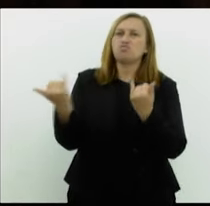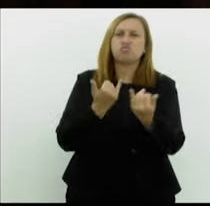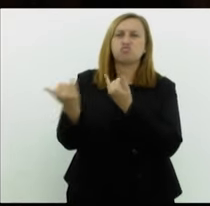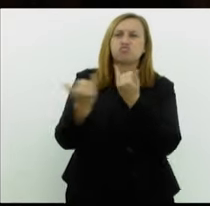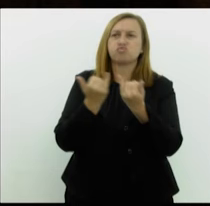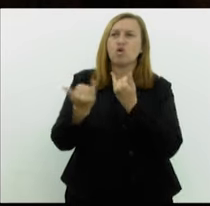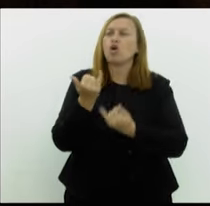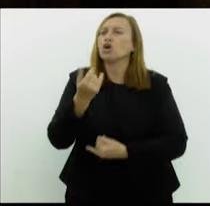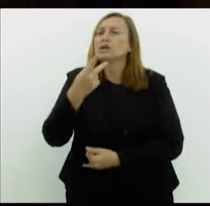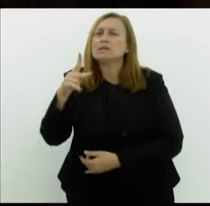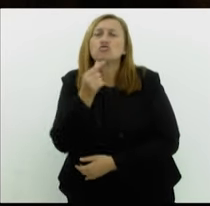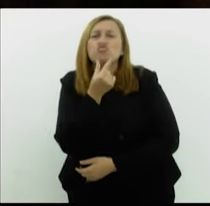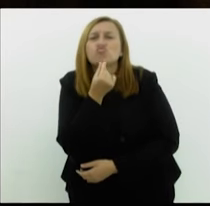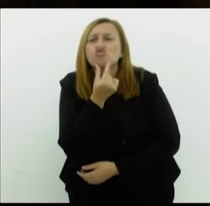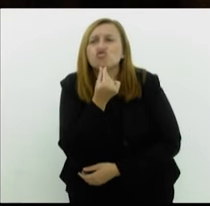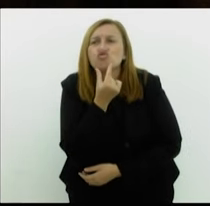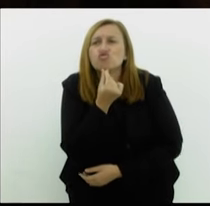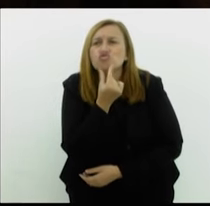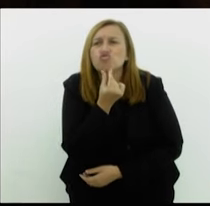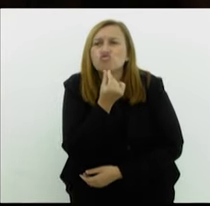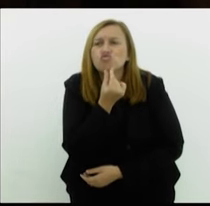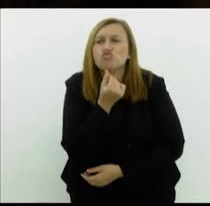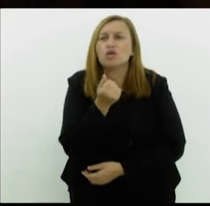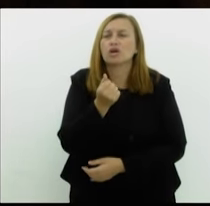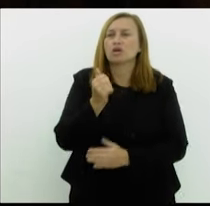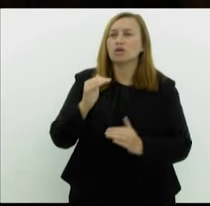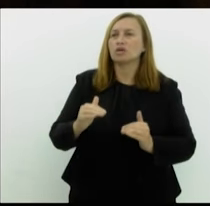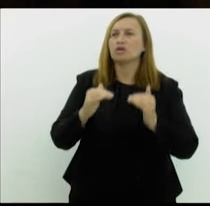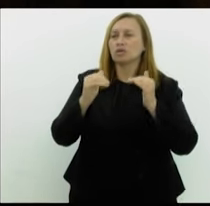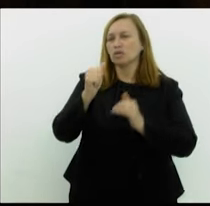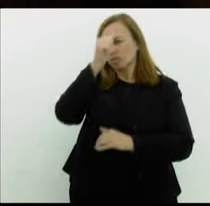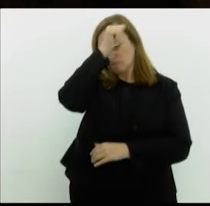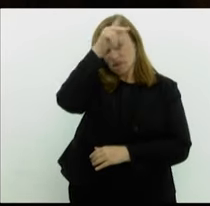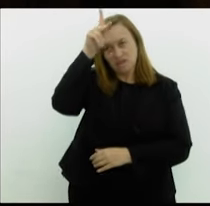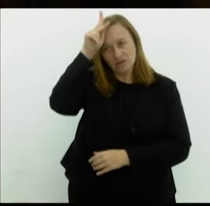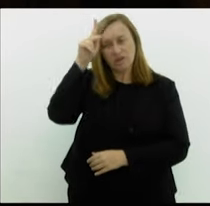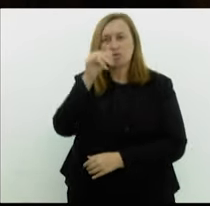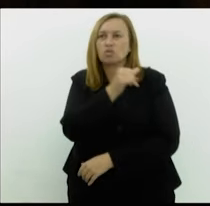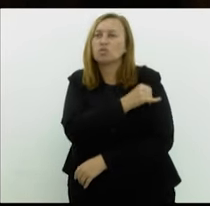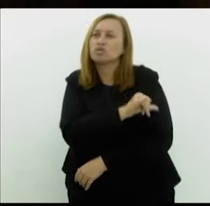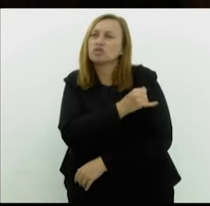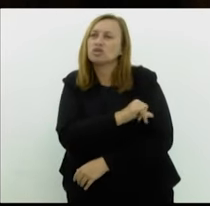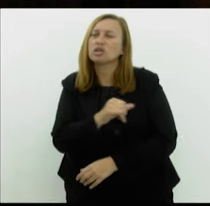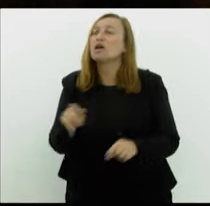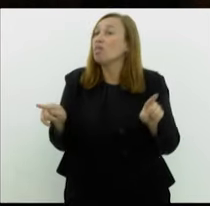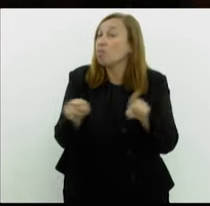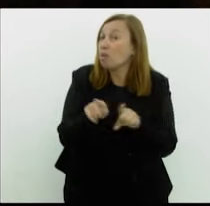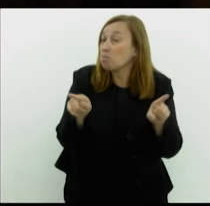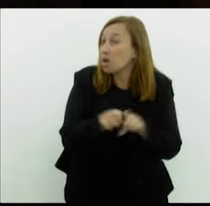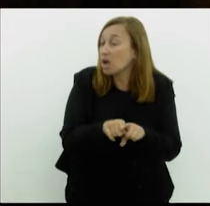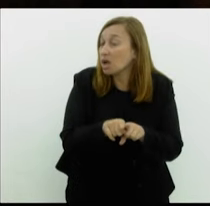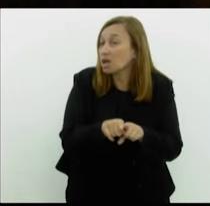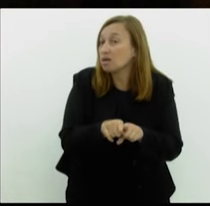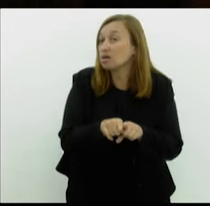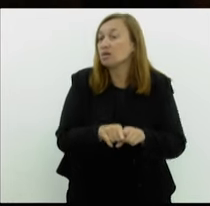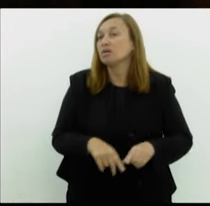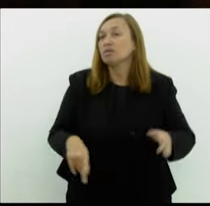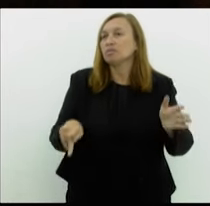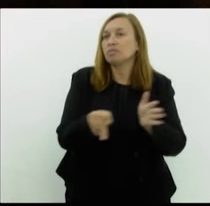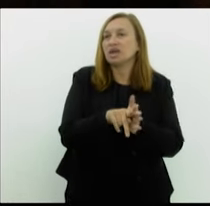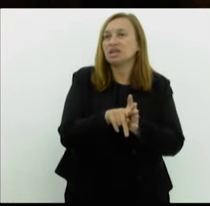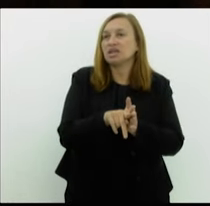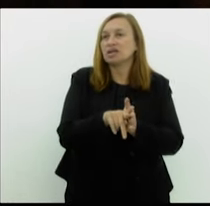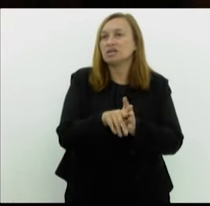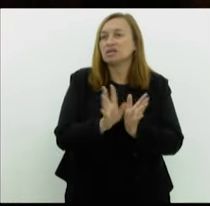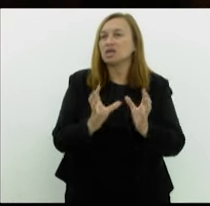que seus meninos subprefeitos no Rio de Janeiro também fazem parte dessa